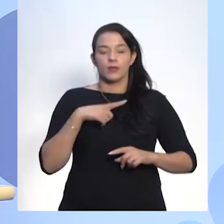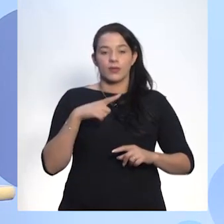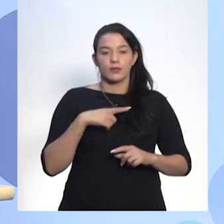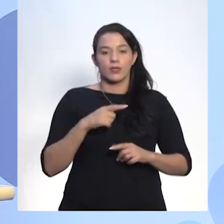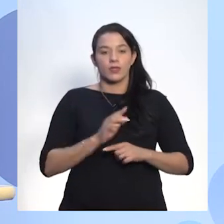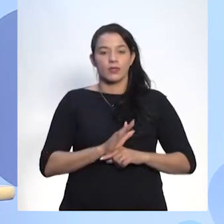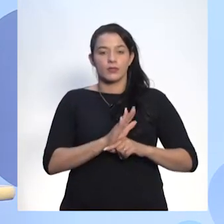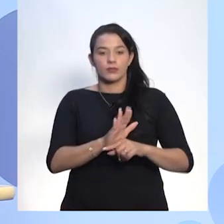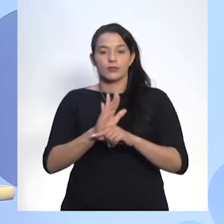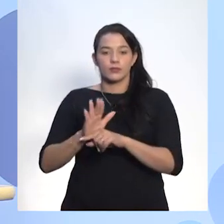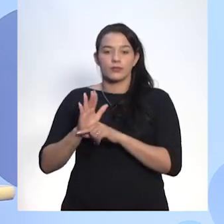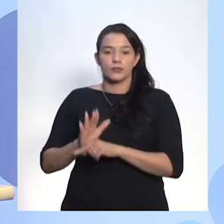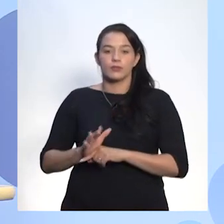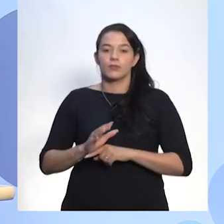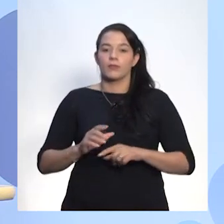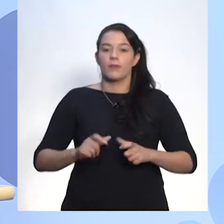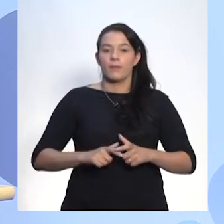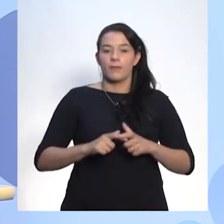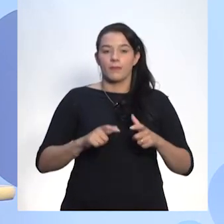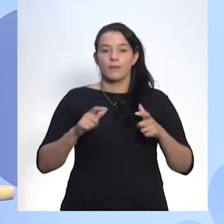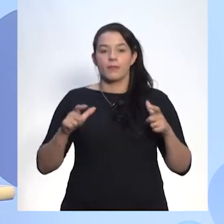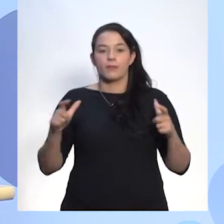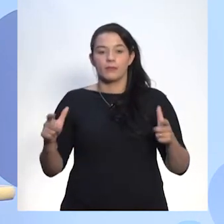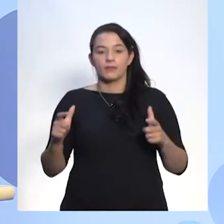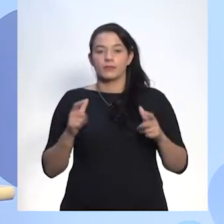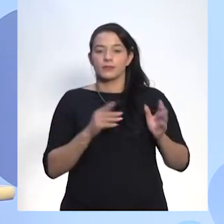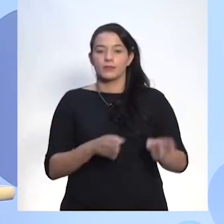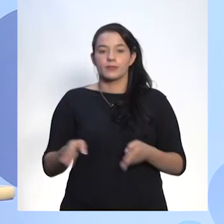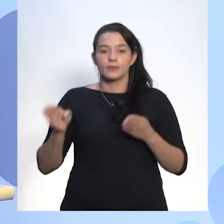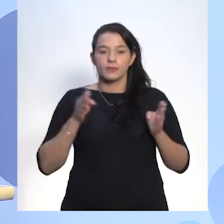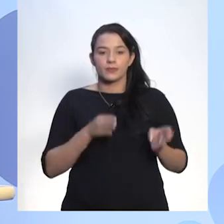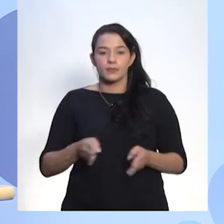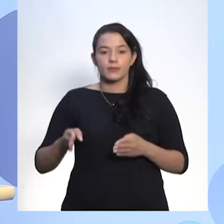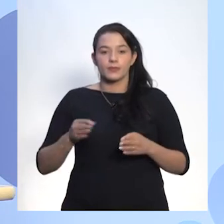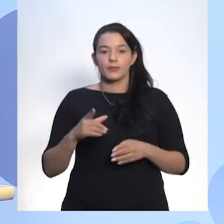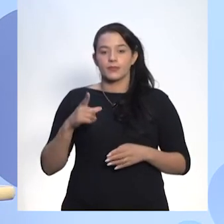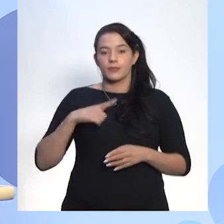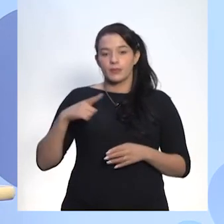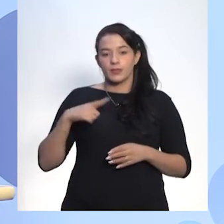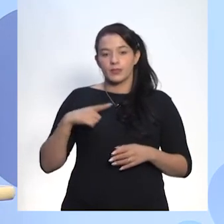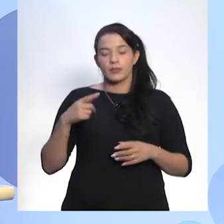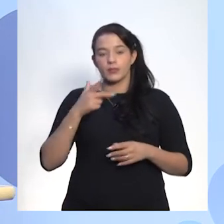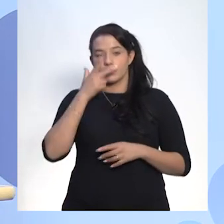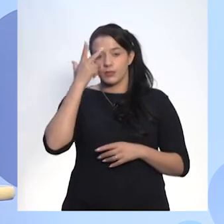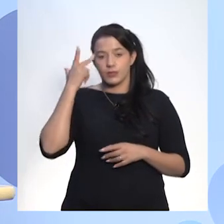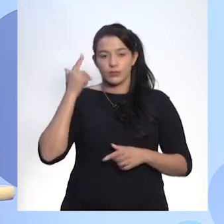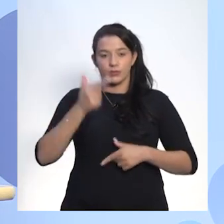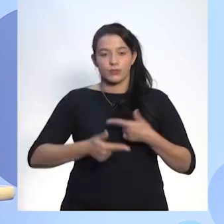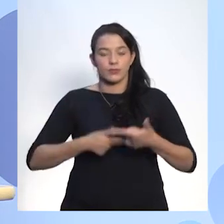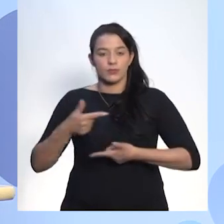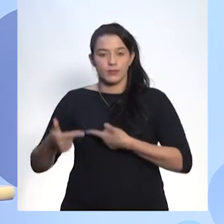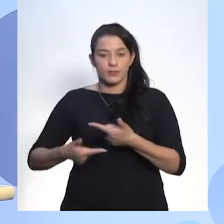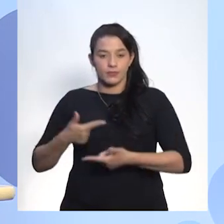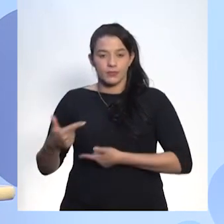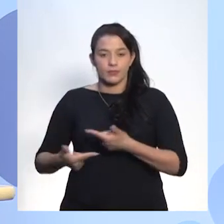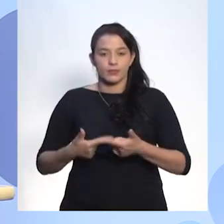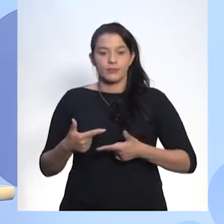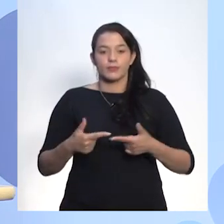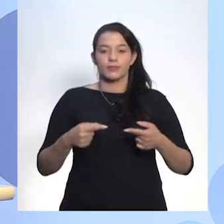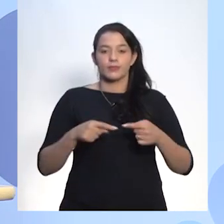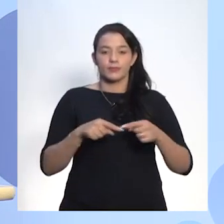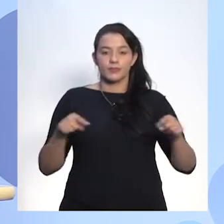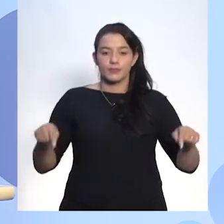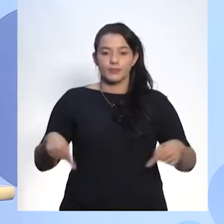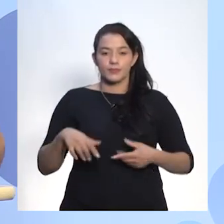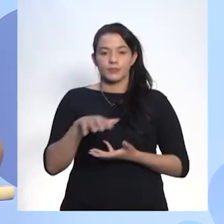uma maior produção, onde se exige aí a mão de obra, né, do trabalho, né, nesse princípio da